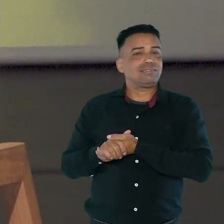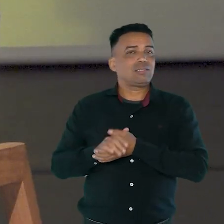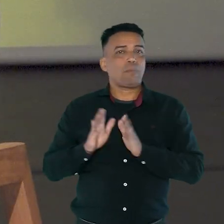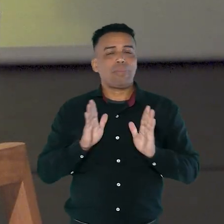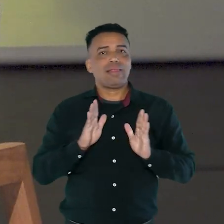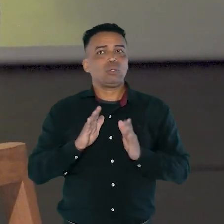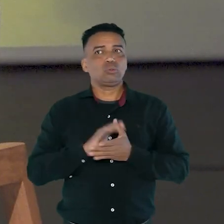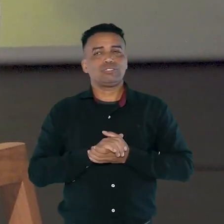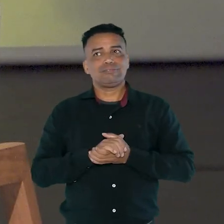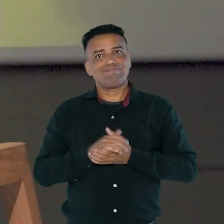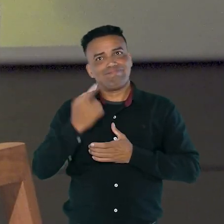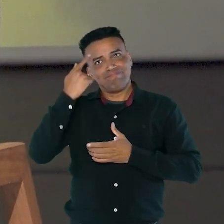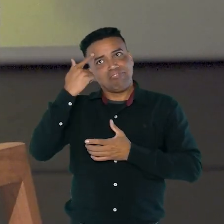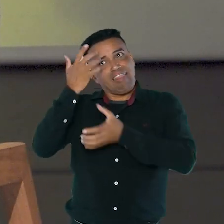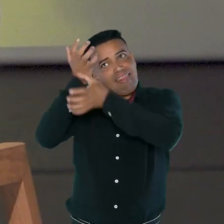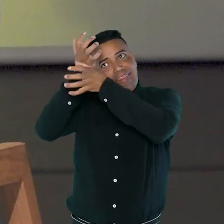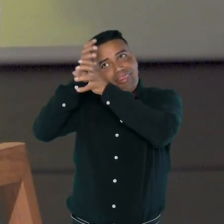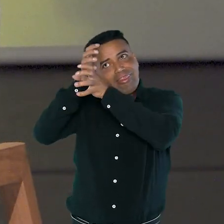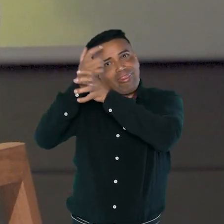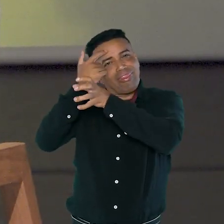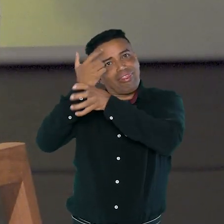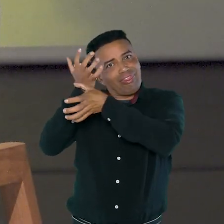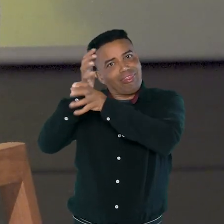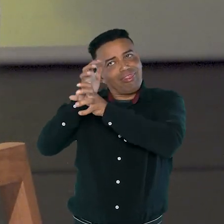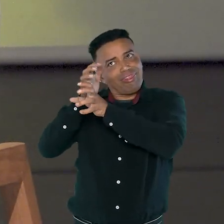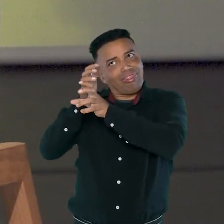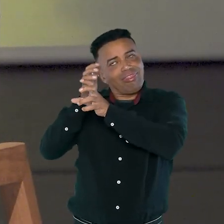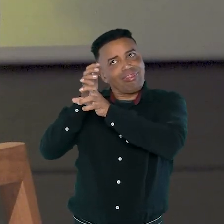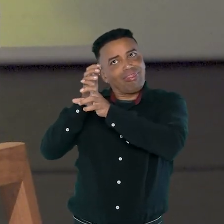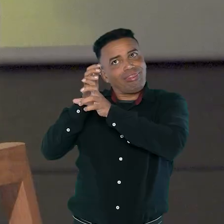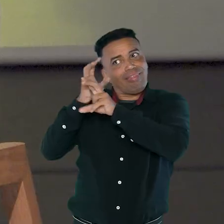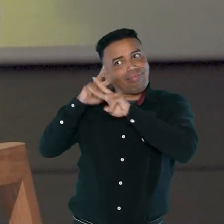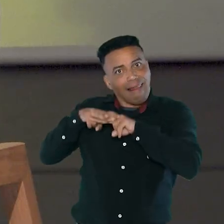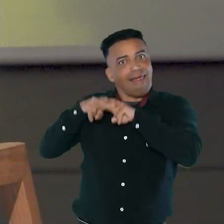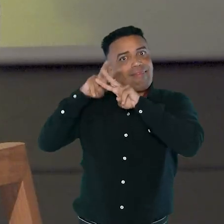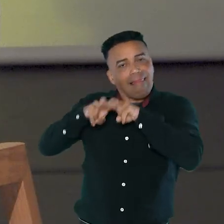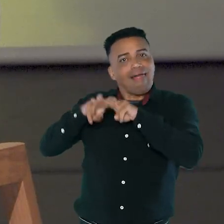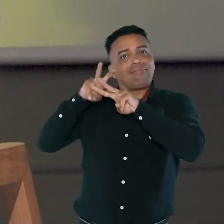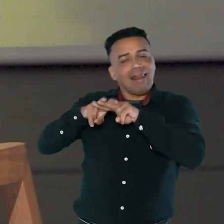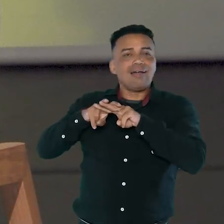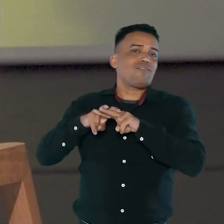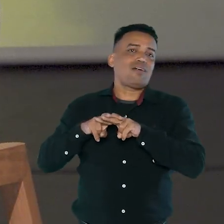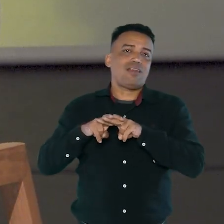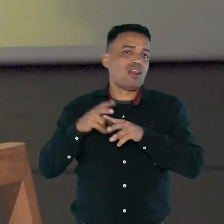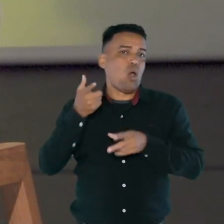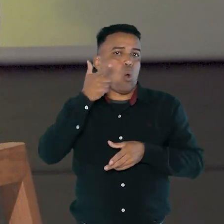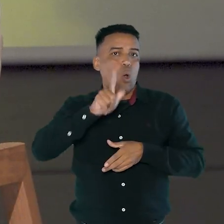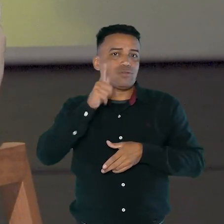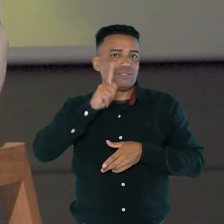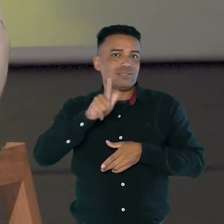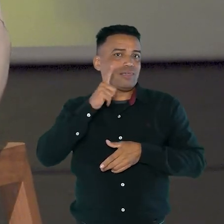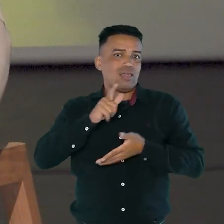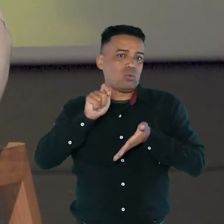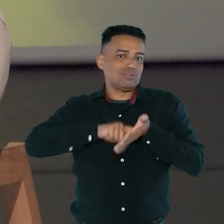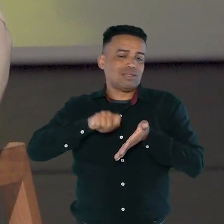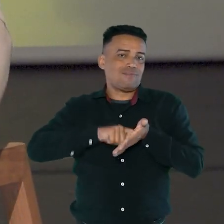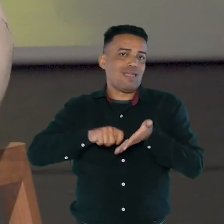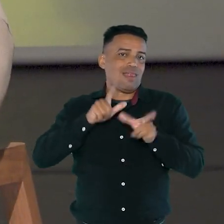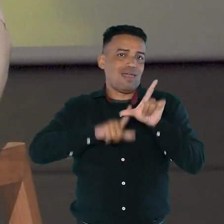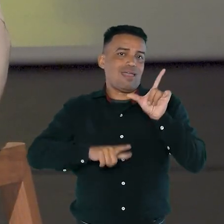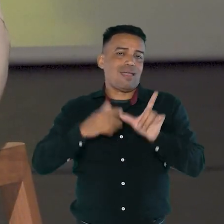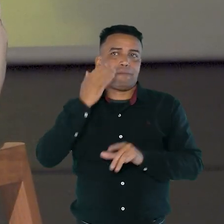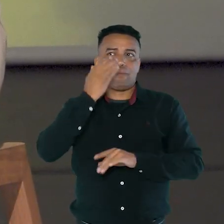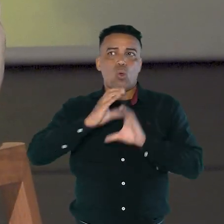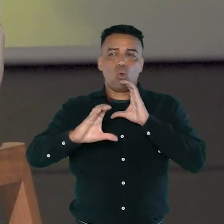seca, assim, que eu dou uma travada, não consigo escrever. Isso é mais doloroso do que